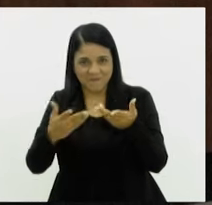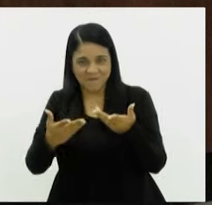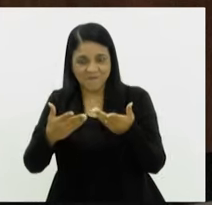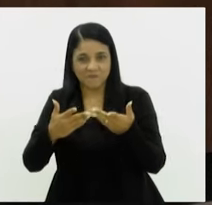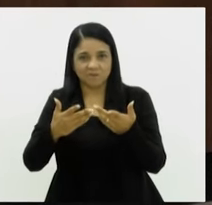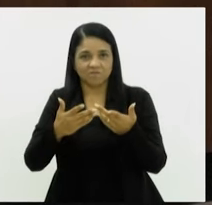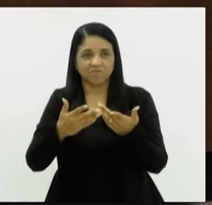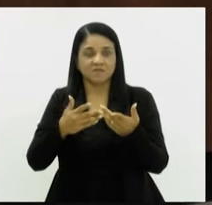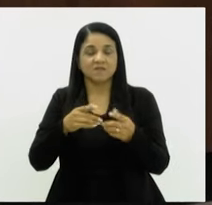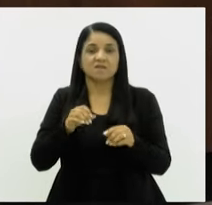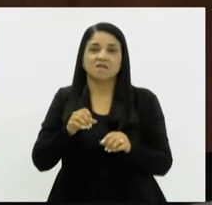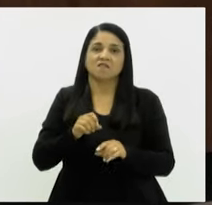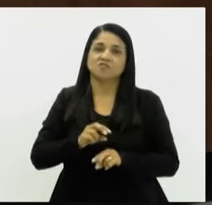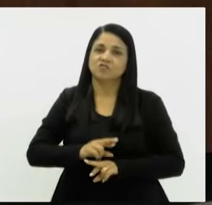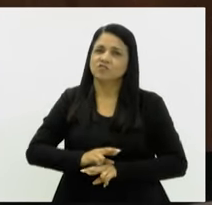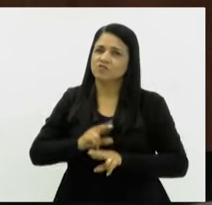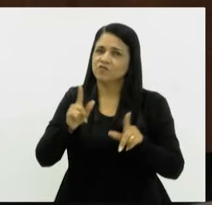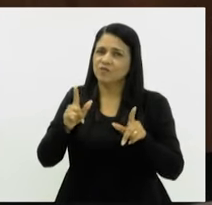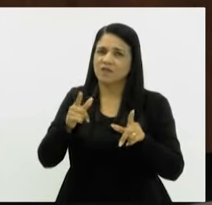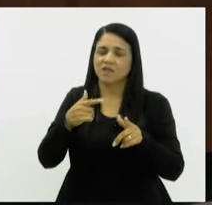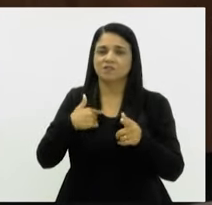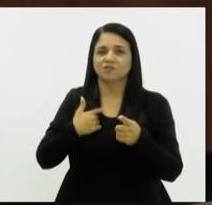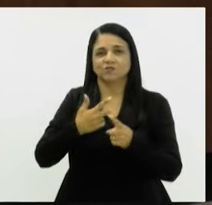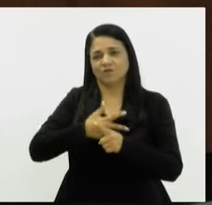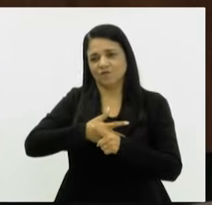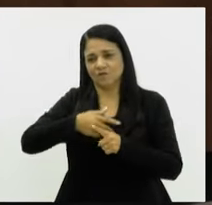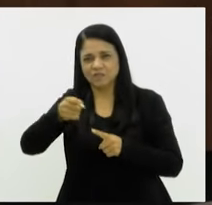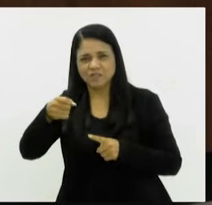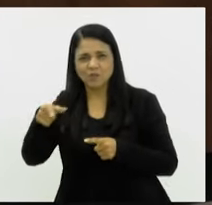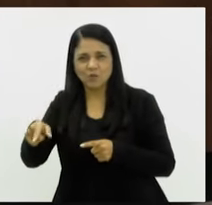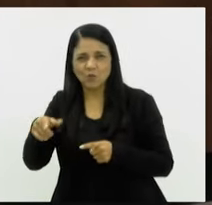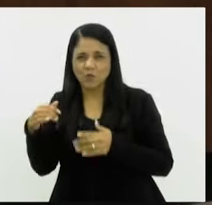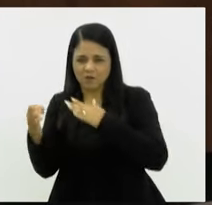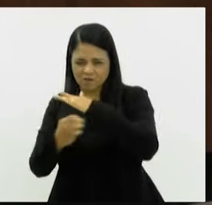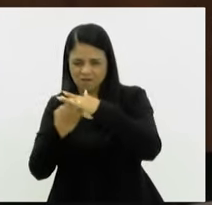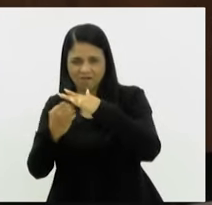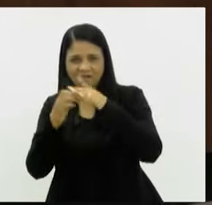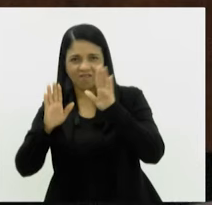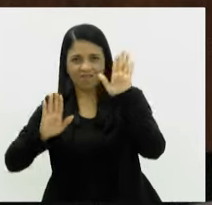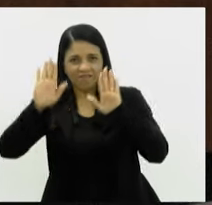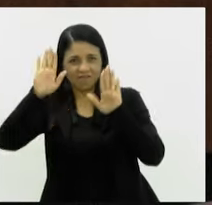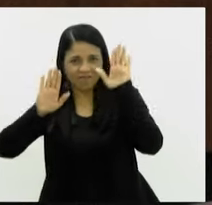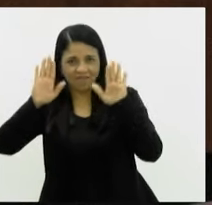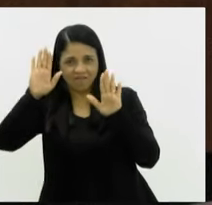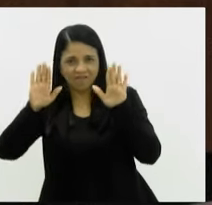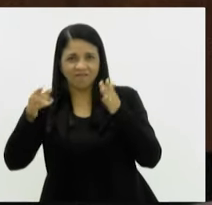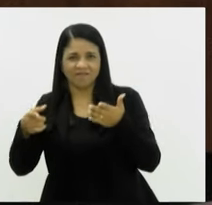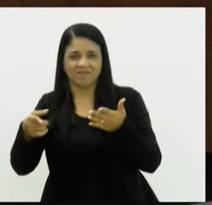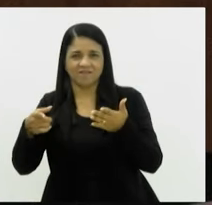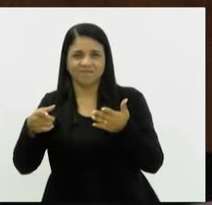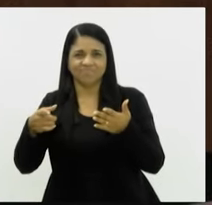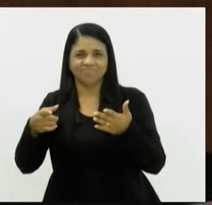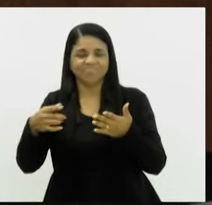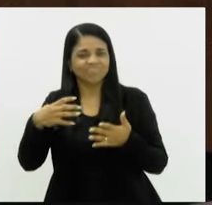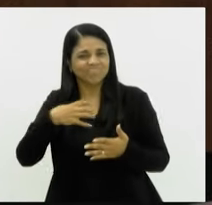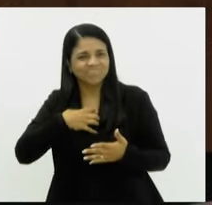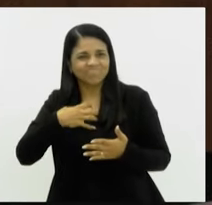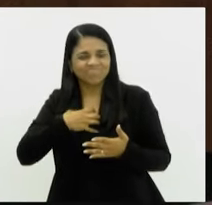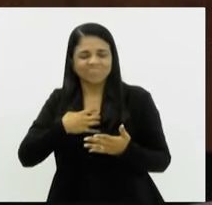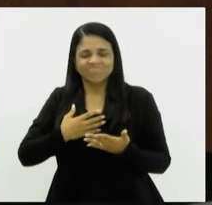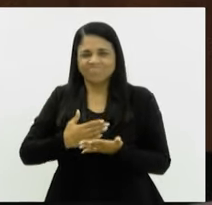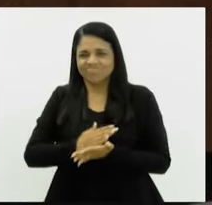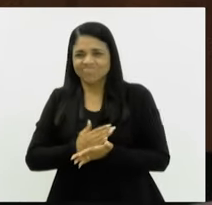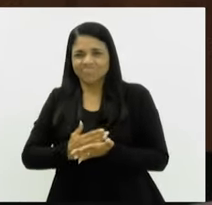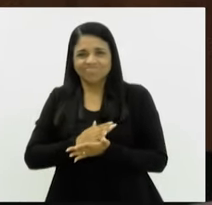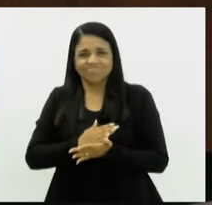aquele, não é, que sai vencedor numa grande licitação, causando até um certo desconforto, porque não era